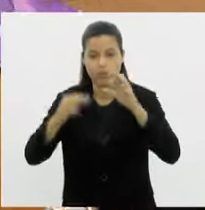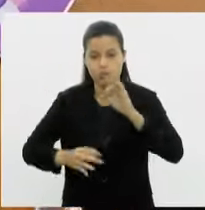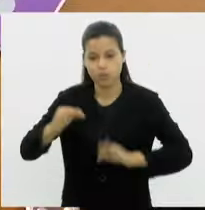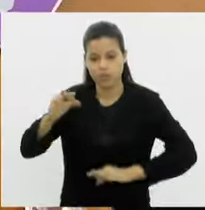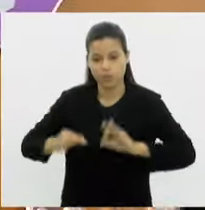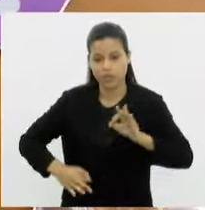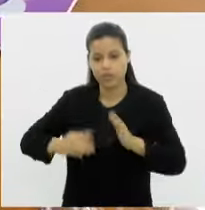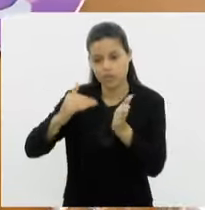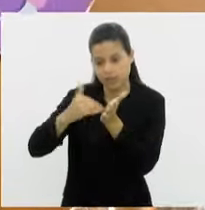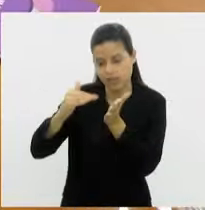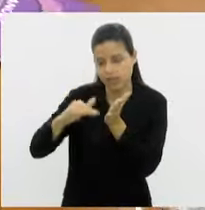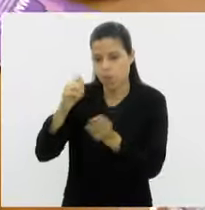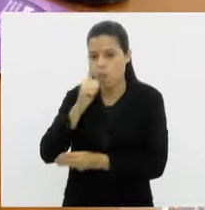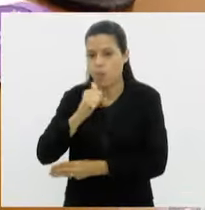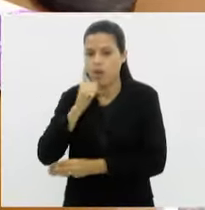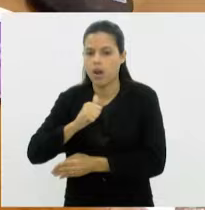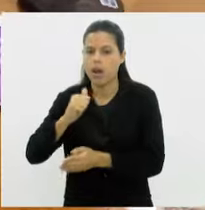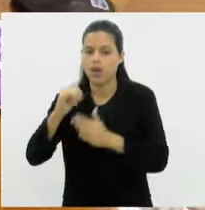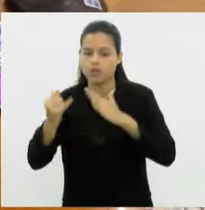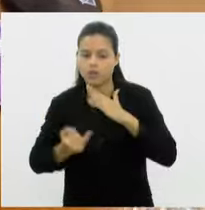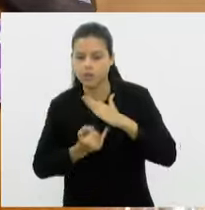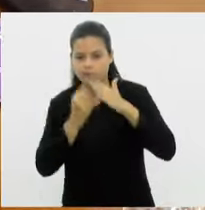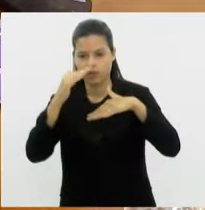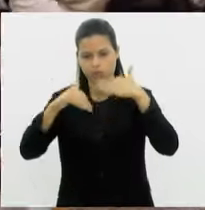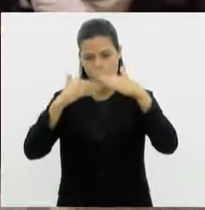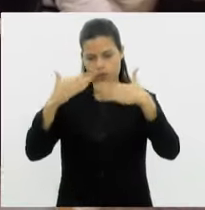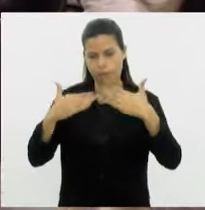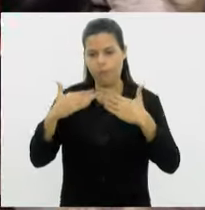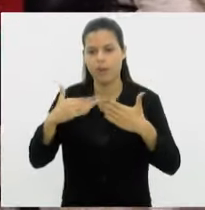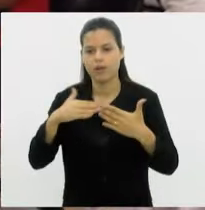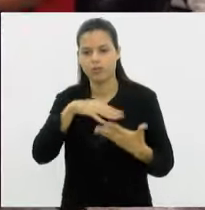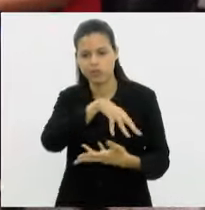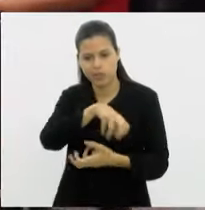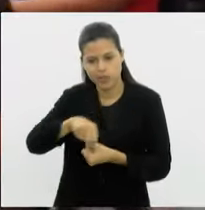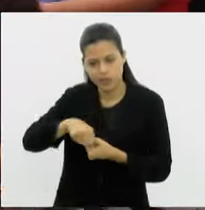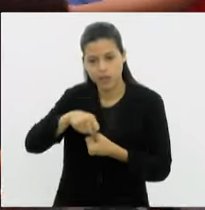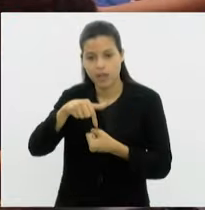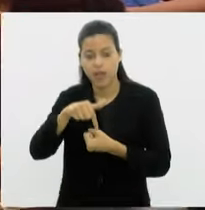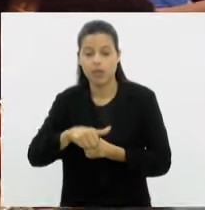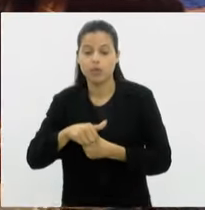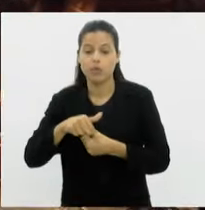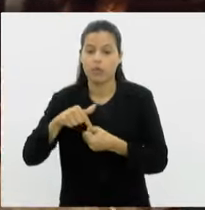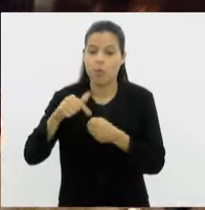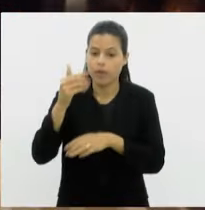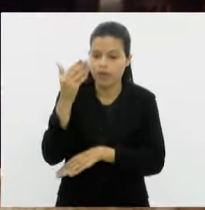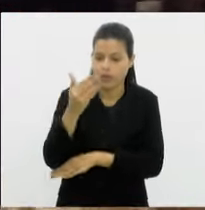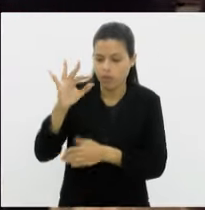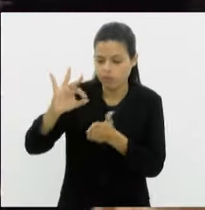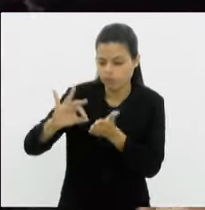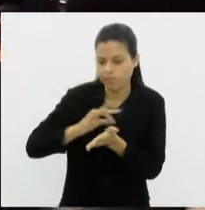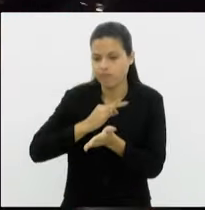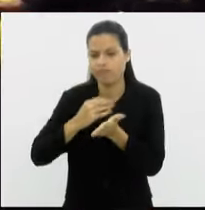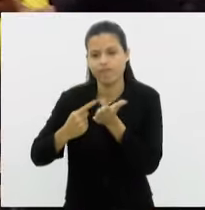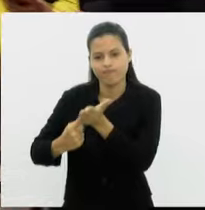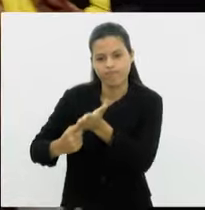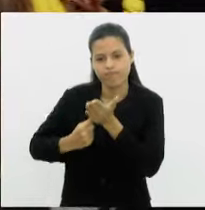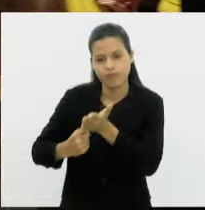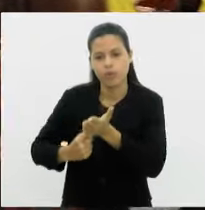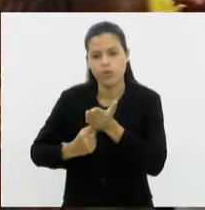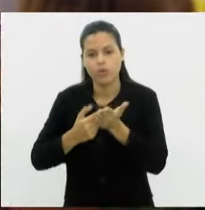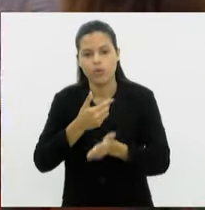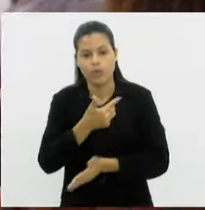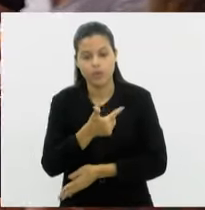Estadual da Mulher e o Instituto para o Desenvolvimento Sustentável, a Rede Acor de Hotéis assinou um acordo para acolher em 29 hotéis em